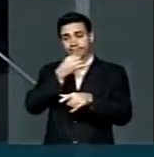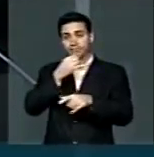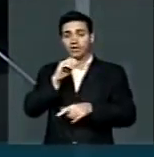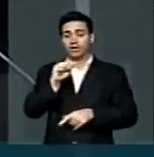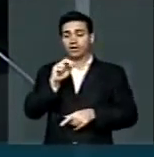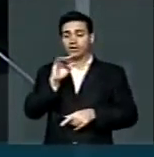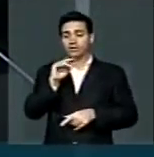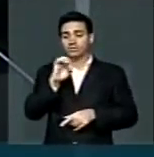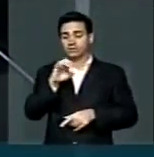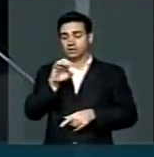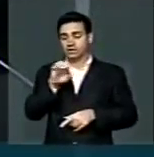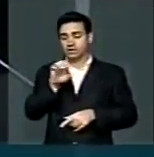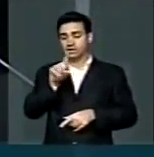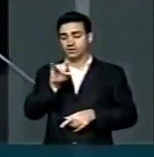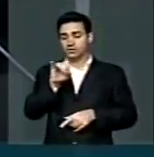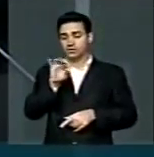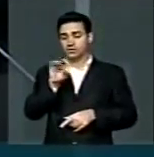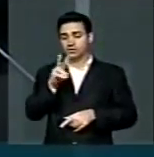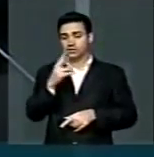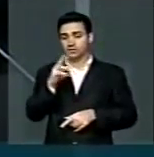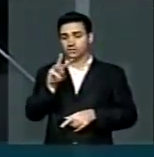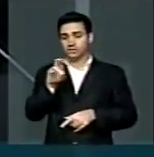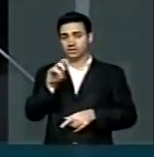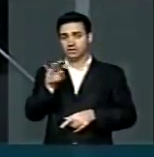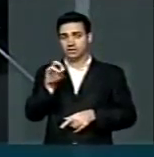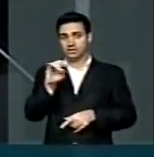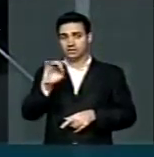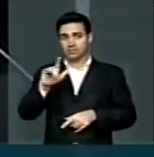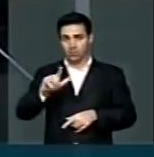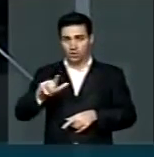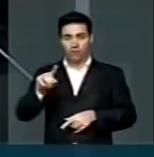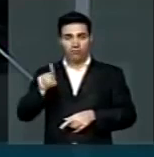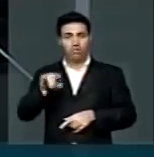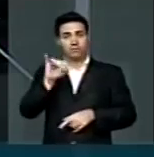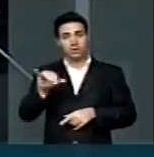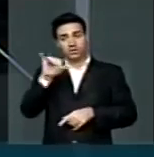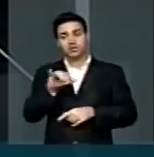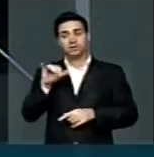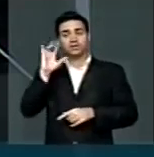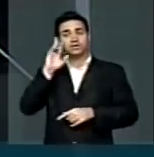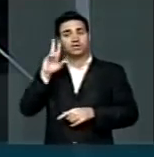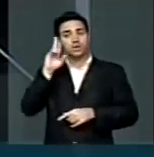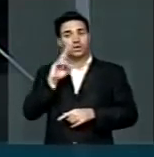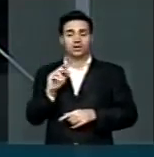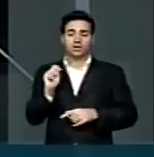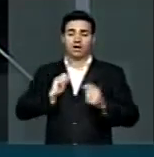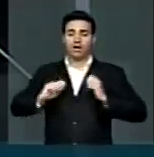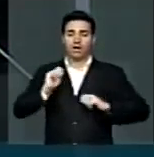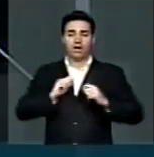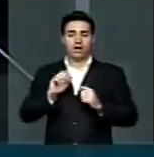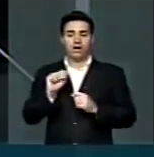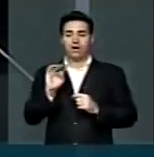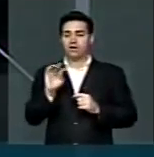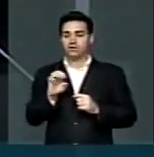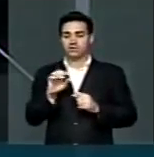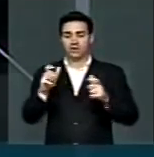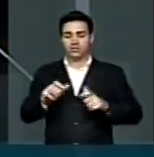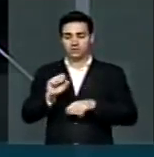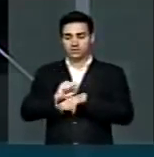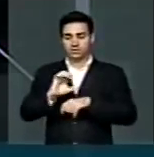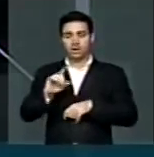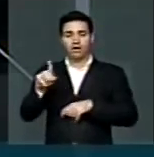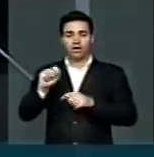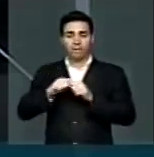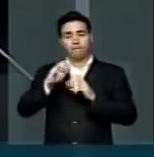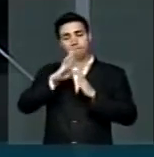Edith Wetzel. Era uma figura importante na história artística do estado de Santa Catarina, como